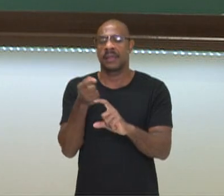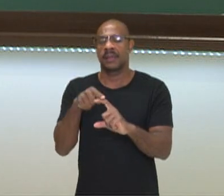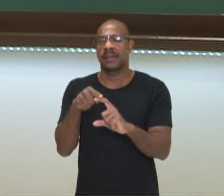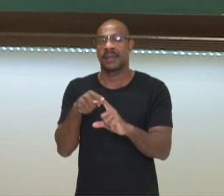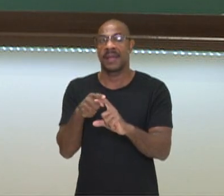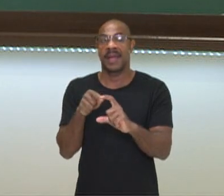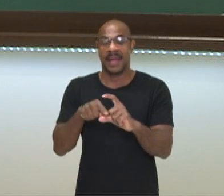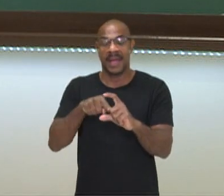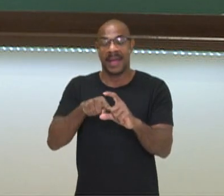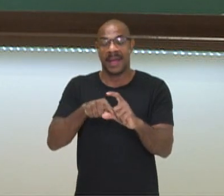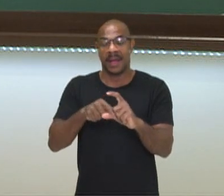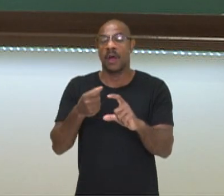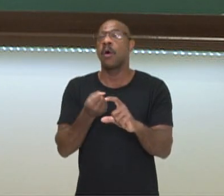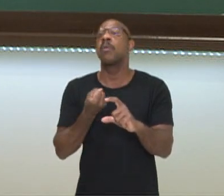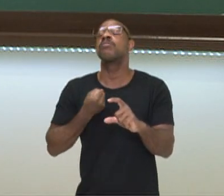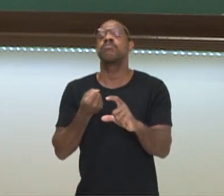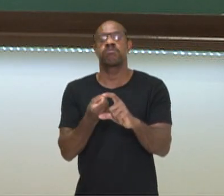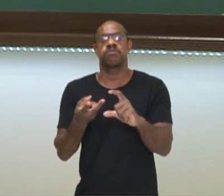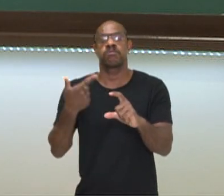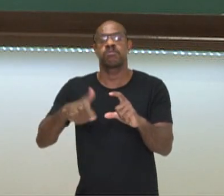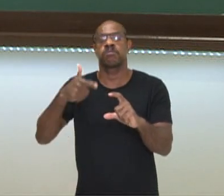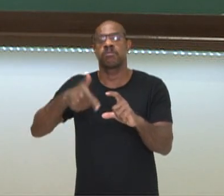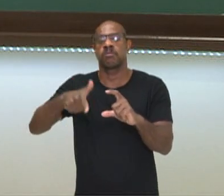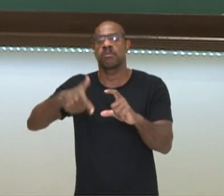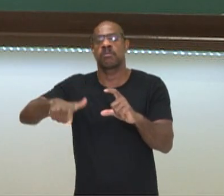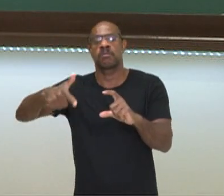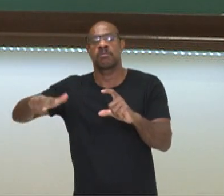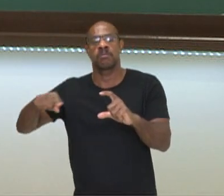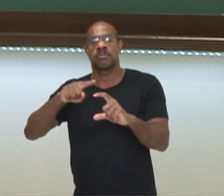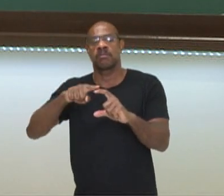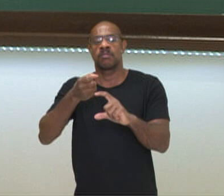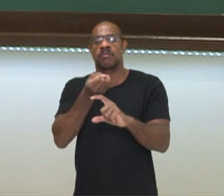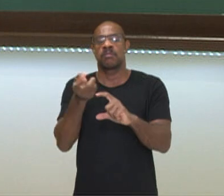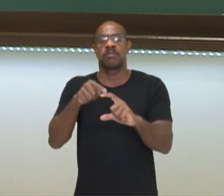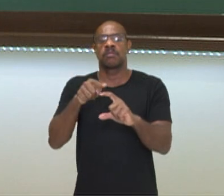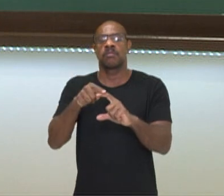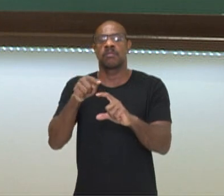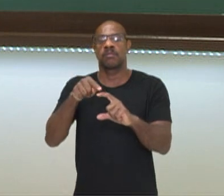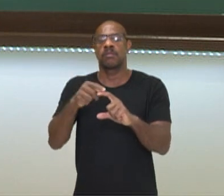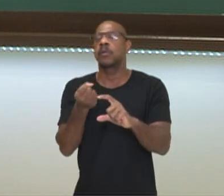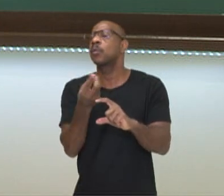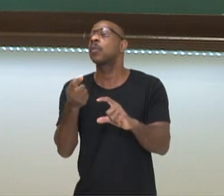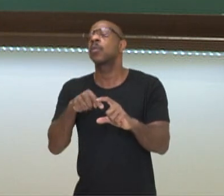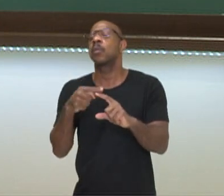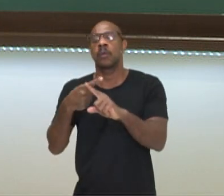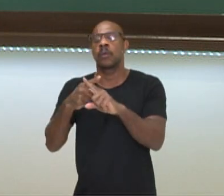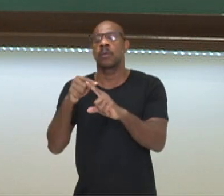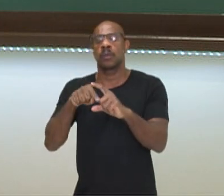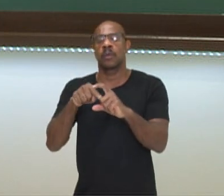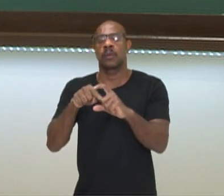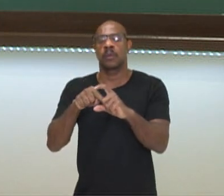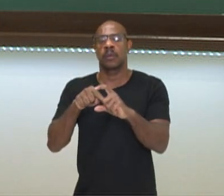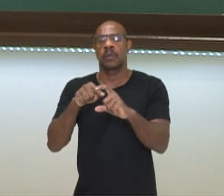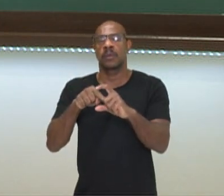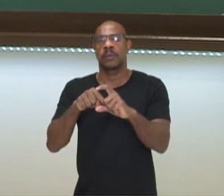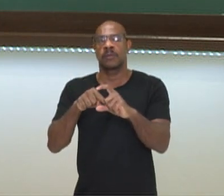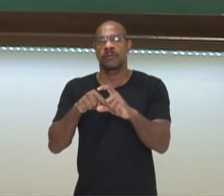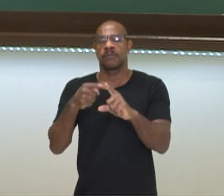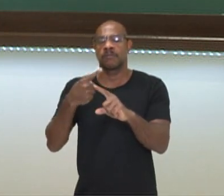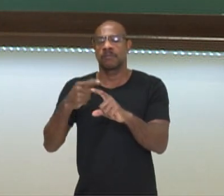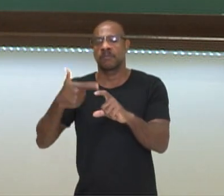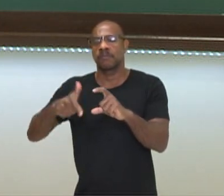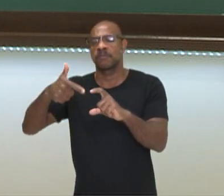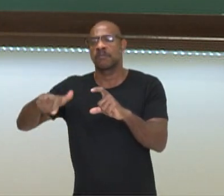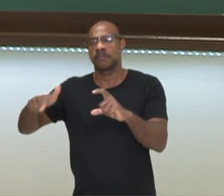vai se repetir na multiplicação e o expoente é quantas vezes esse número vai se